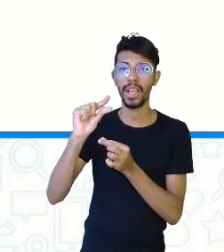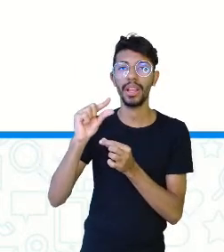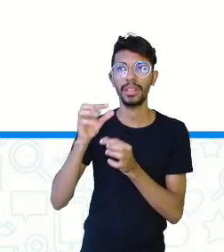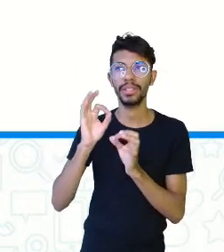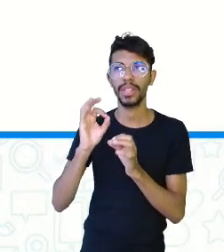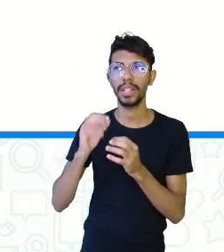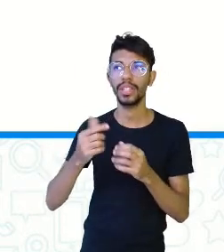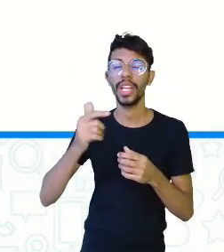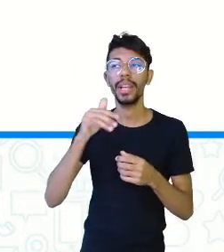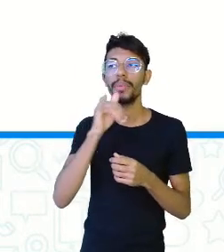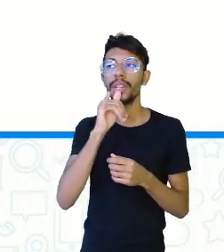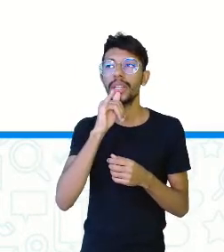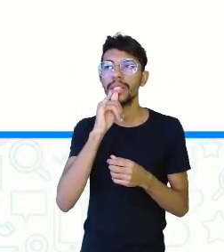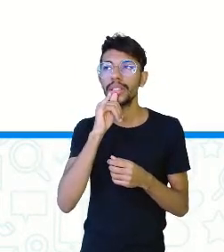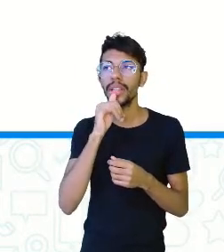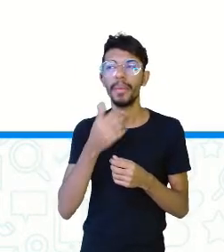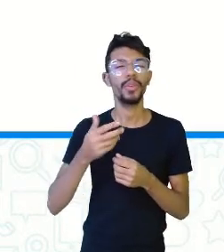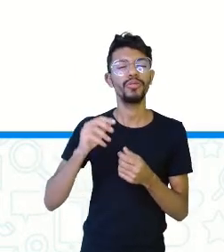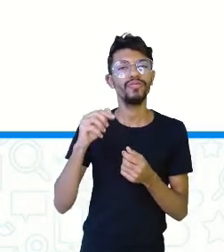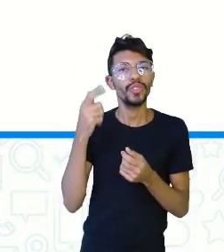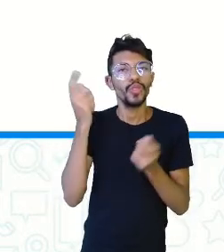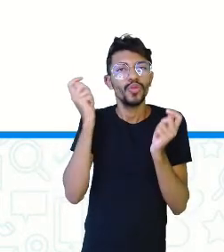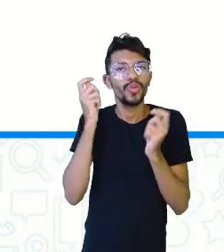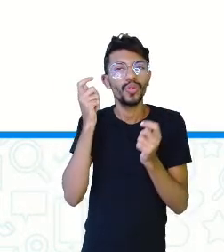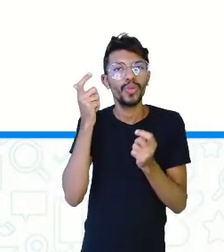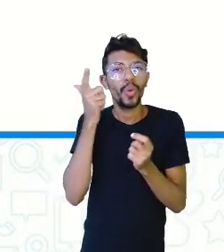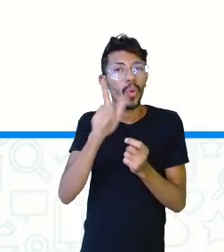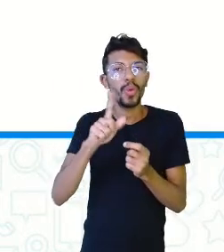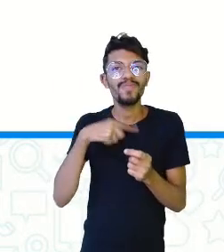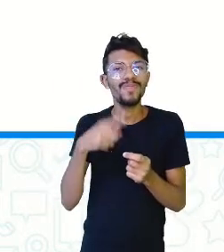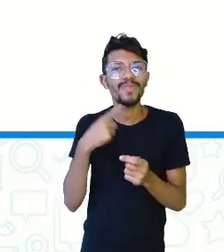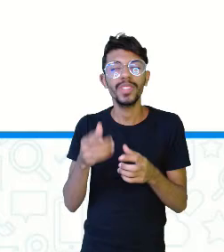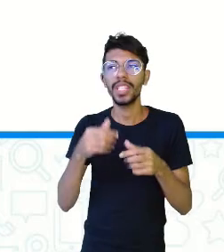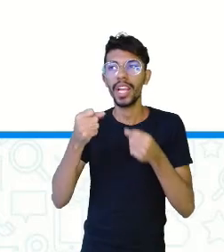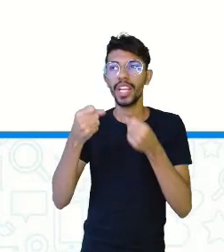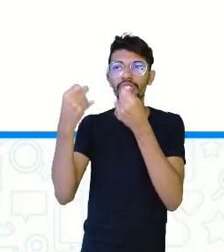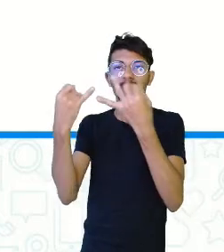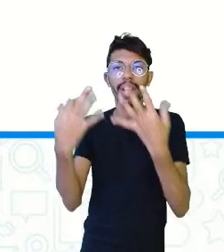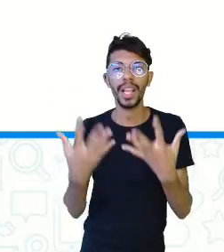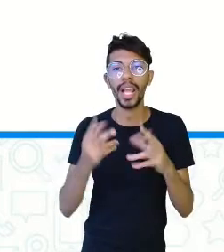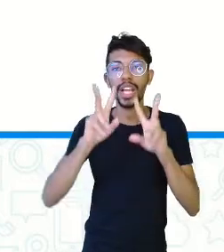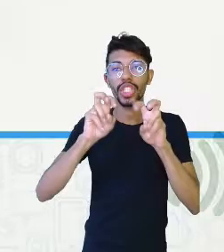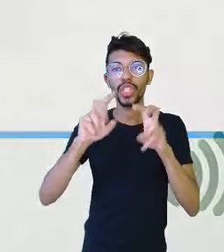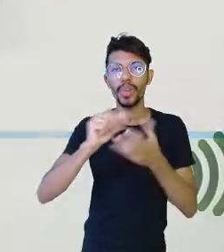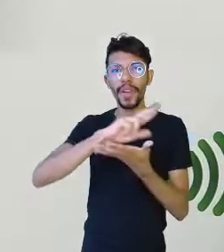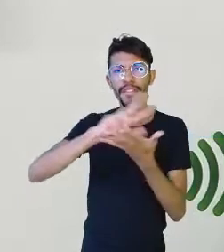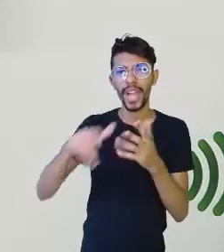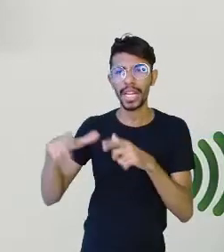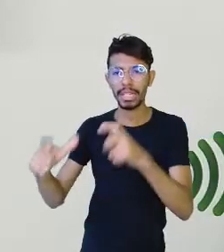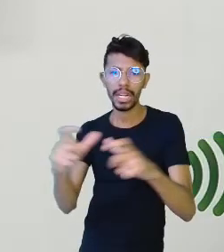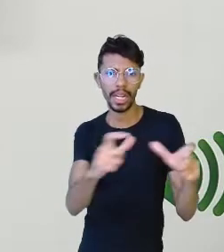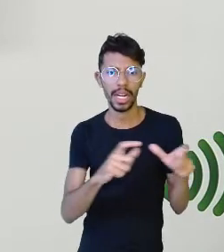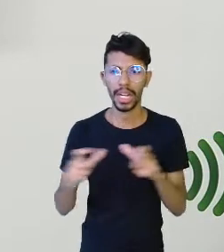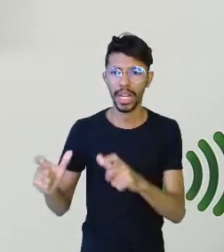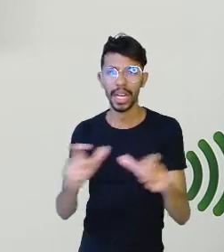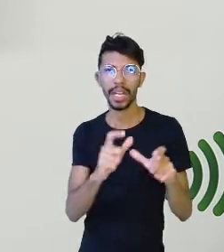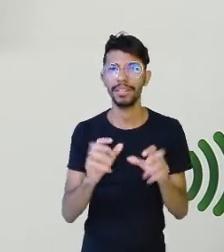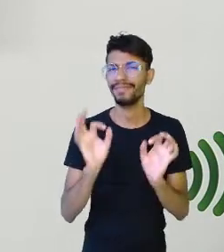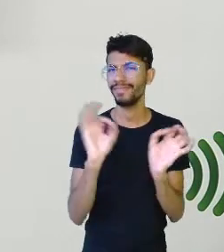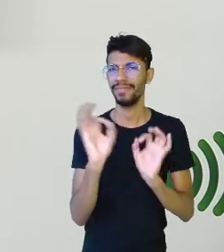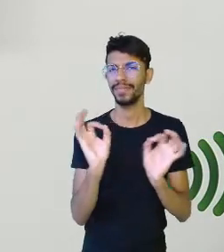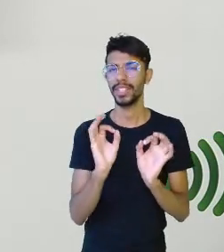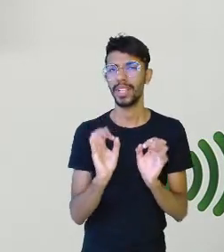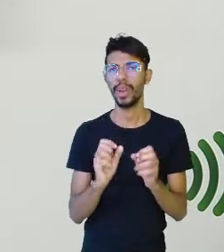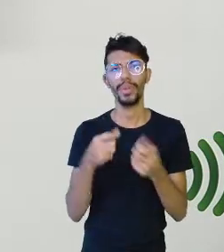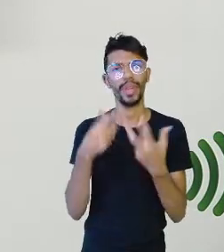que não é possível se falar de muitos espaços diferentes. Foi o que eu te falei lá no início da aula. Como o